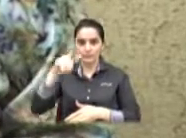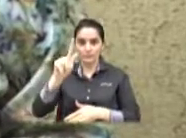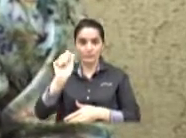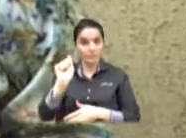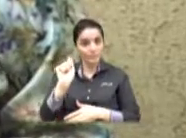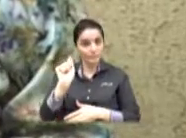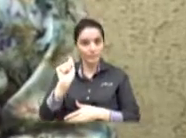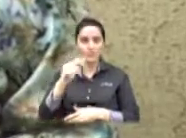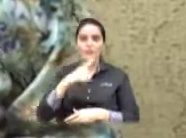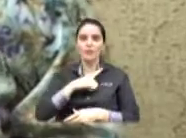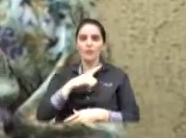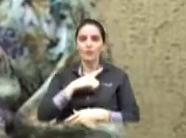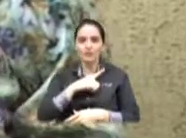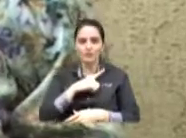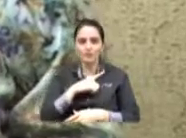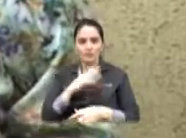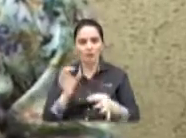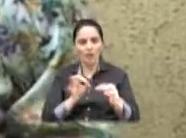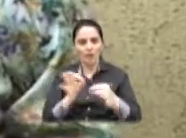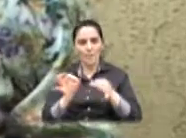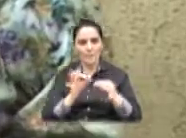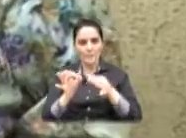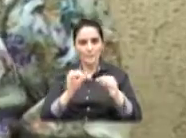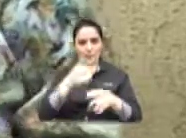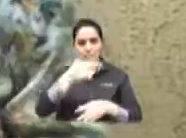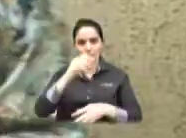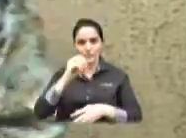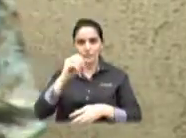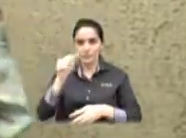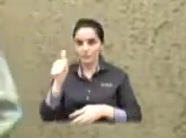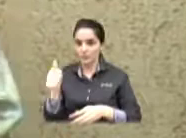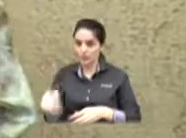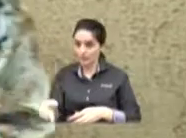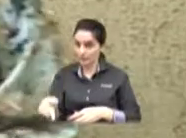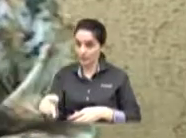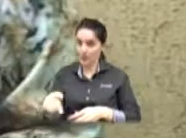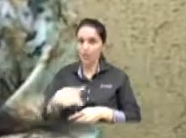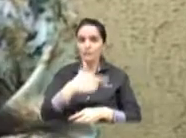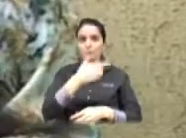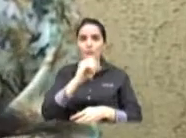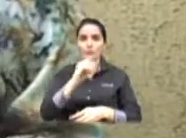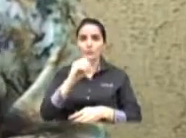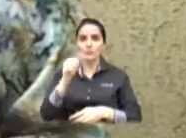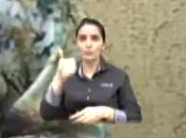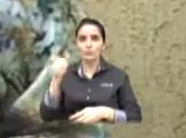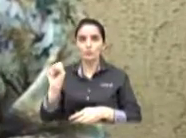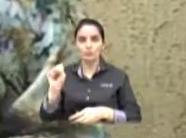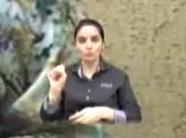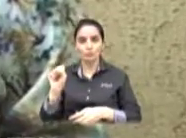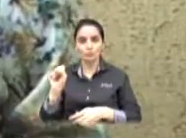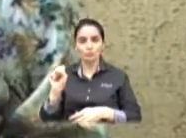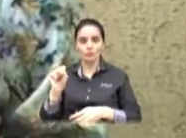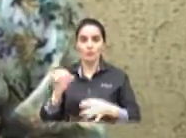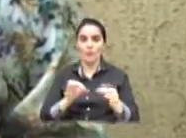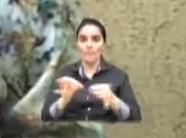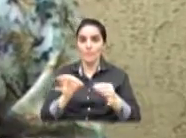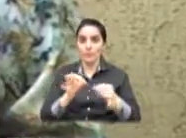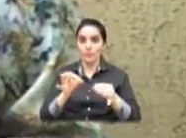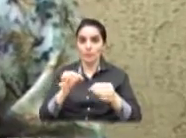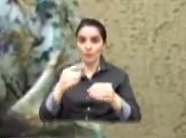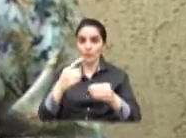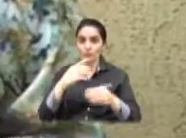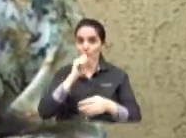própria essa gestão 2017/2018 projeto limeira livre de intolerância e agora o